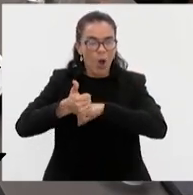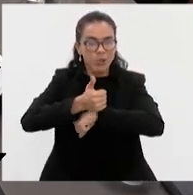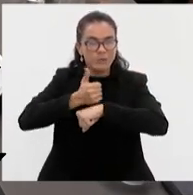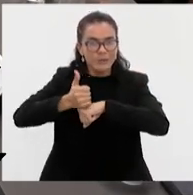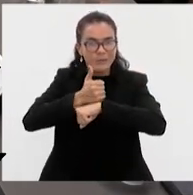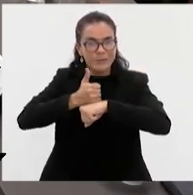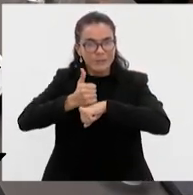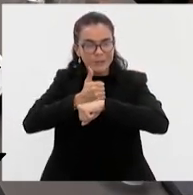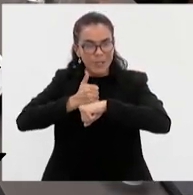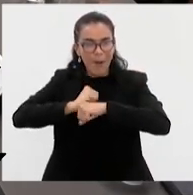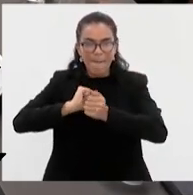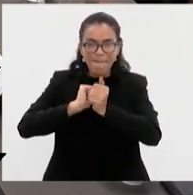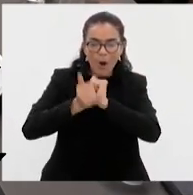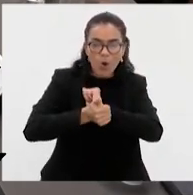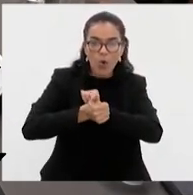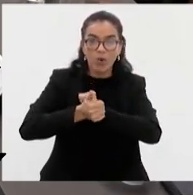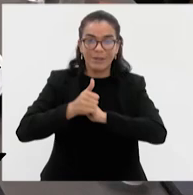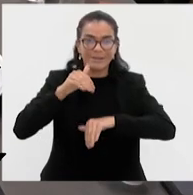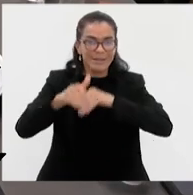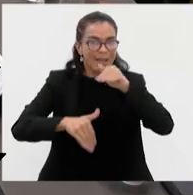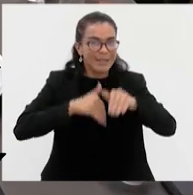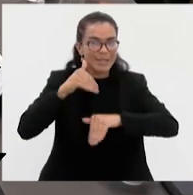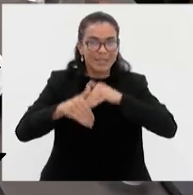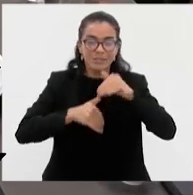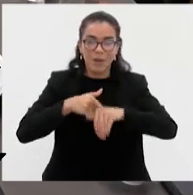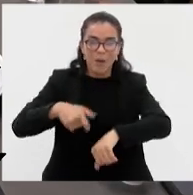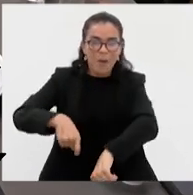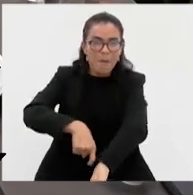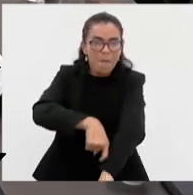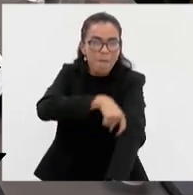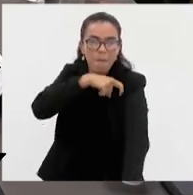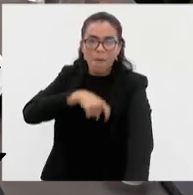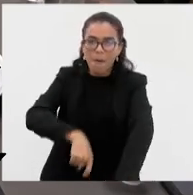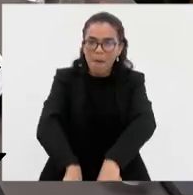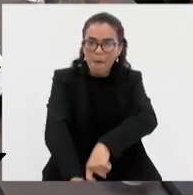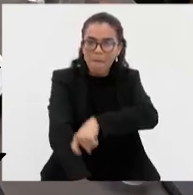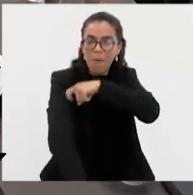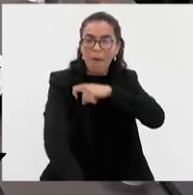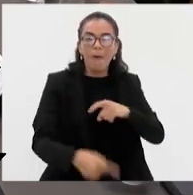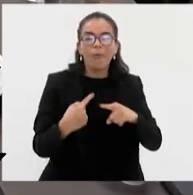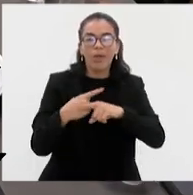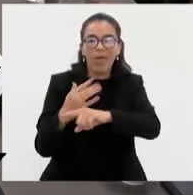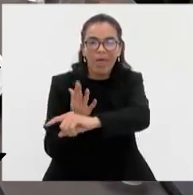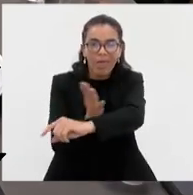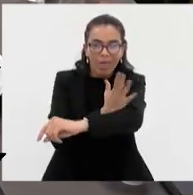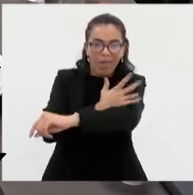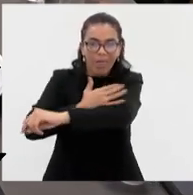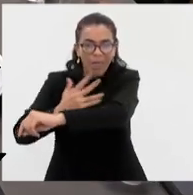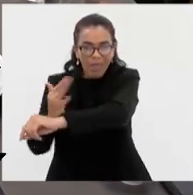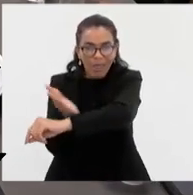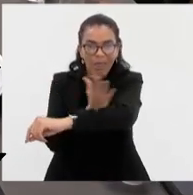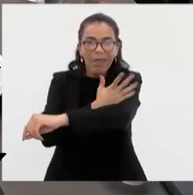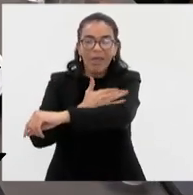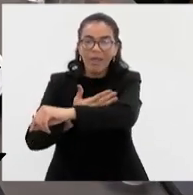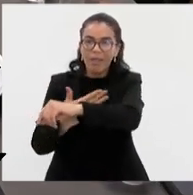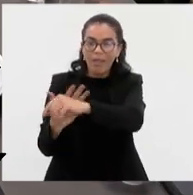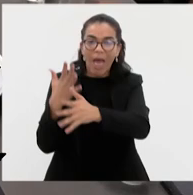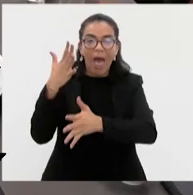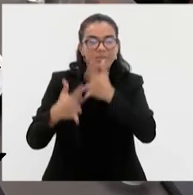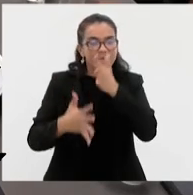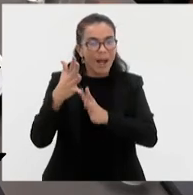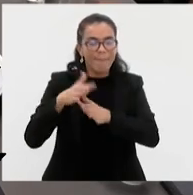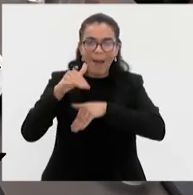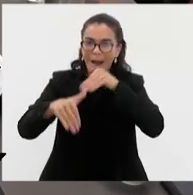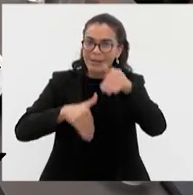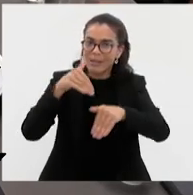que os atletas de natação, por exemplo, raspam os pelos, porque os pelos causam um atrito que pode fazer uma diferença de